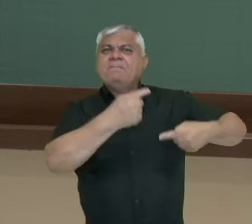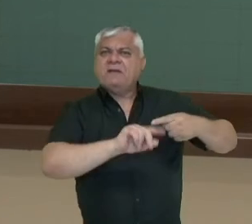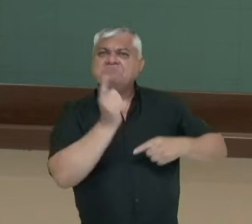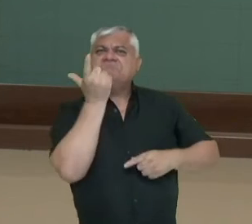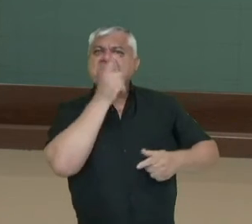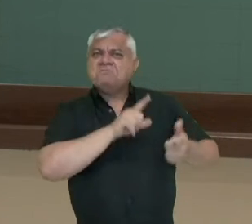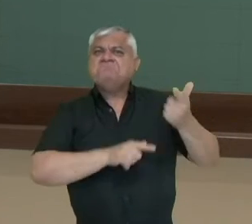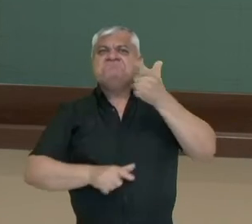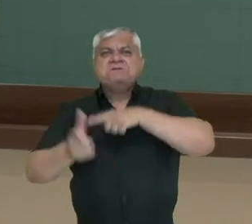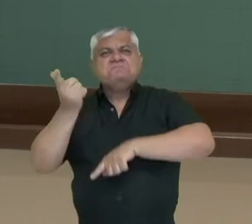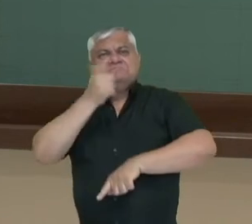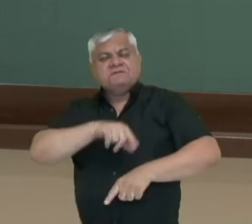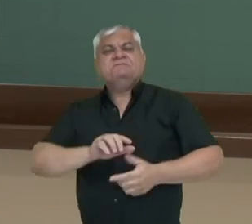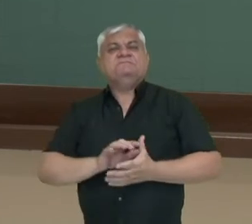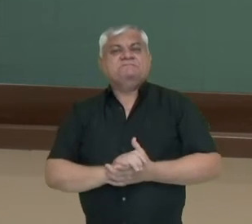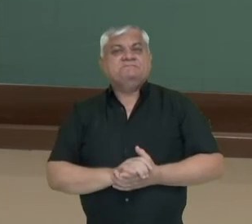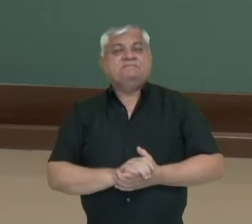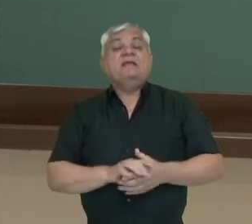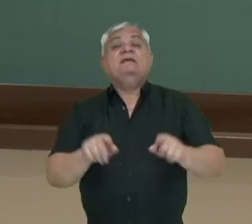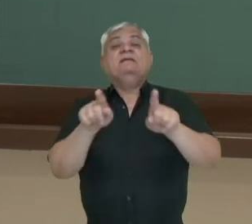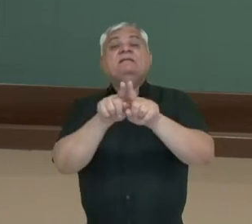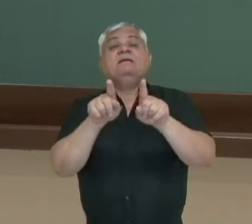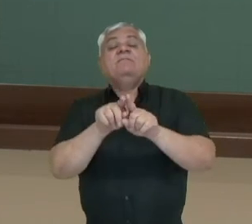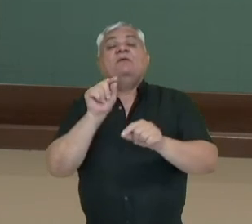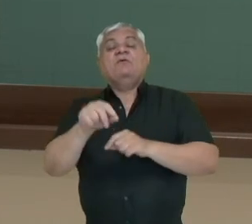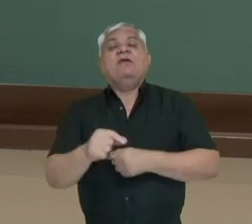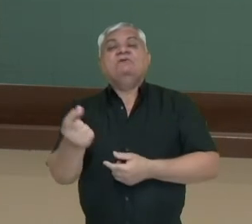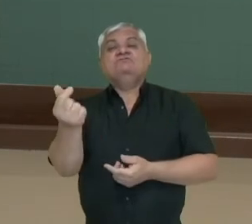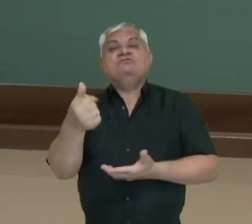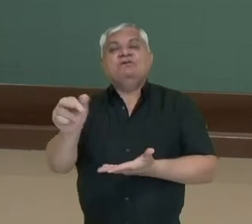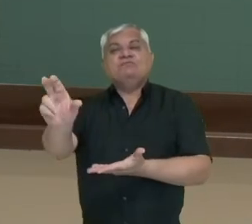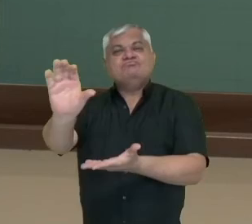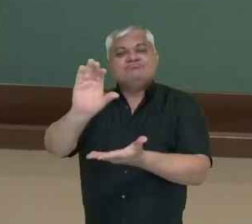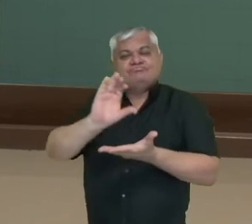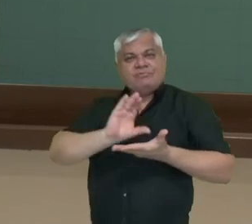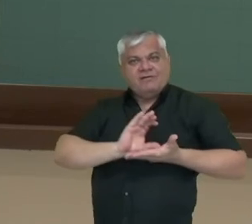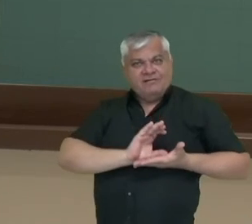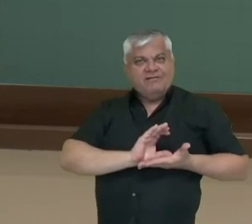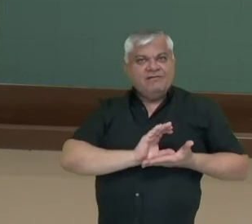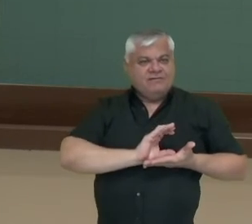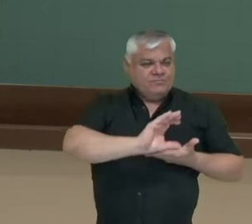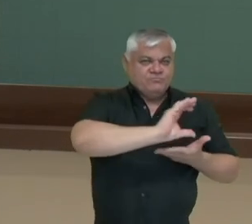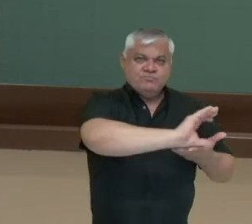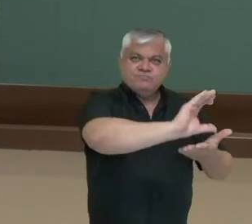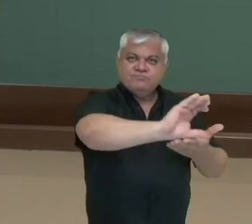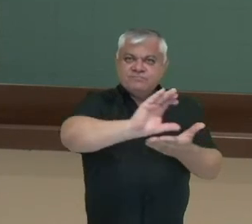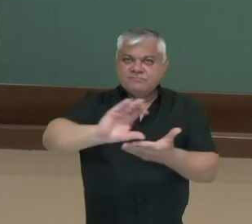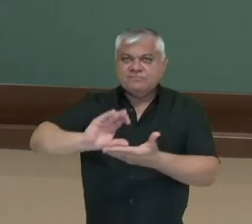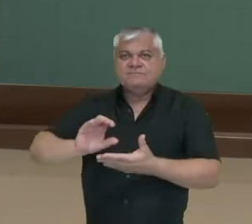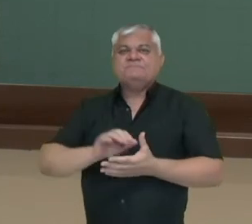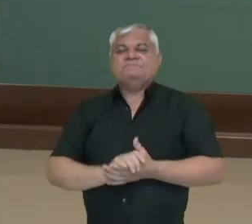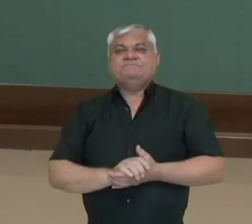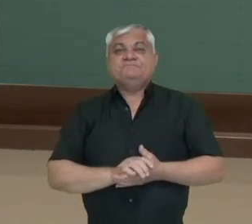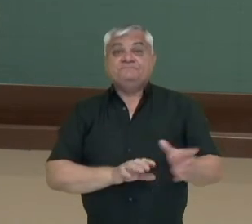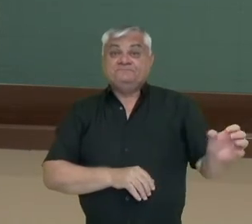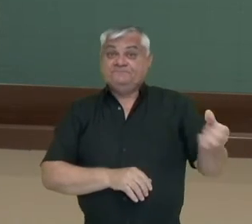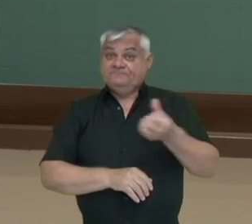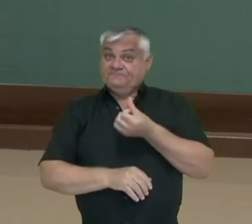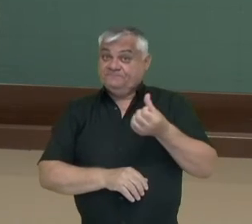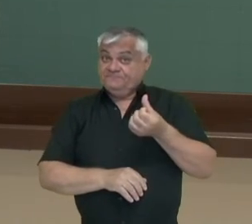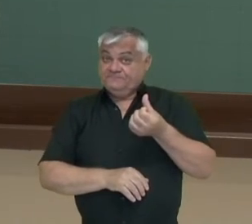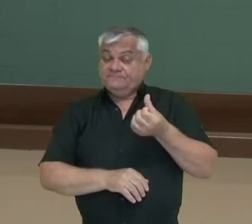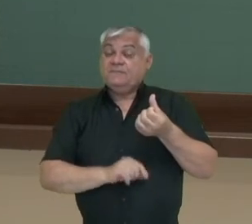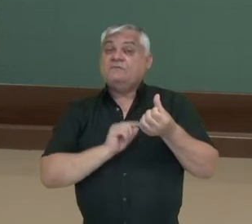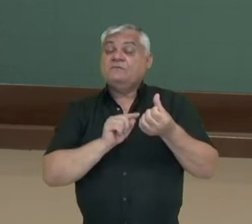de mercado e, claro, trazendo um retorno financeiro para as próprias cooperativas. O sexto princípio